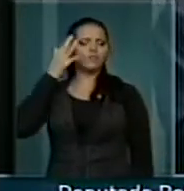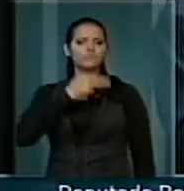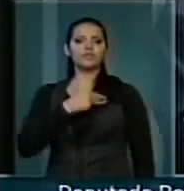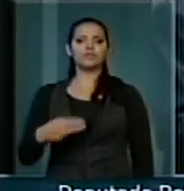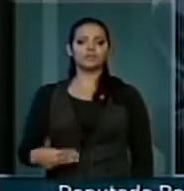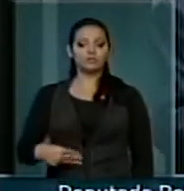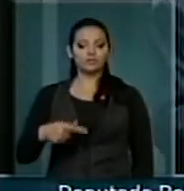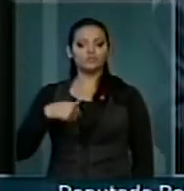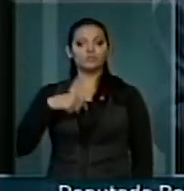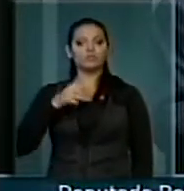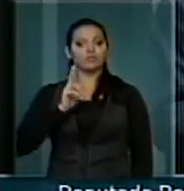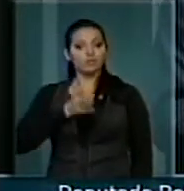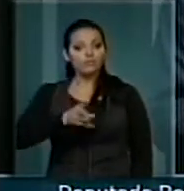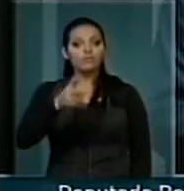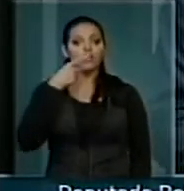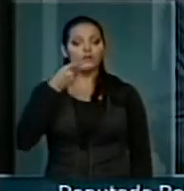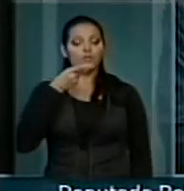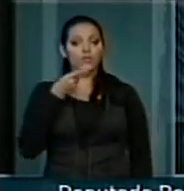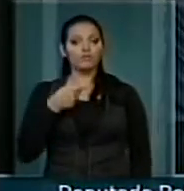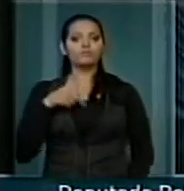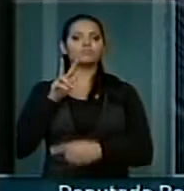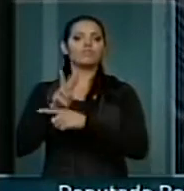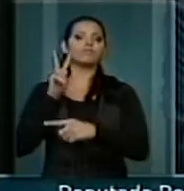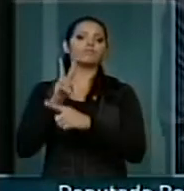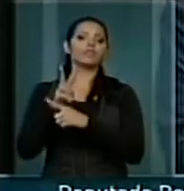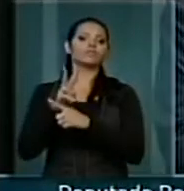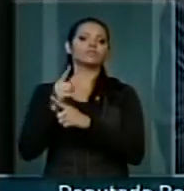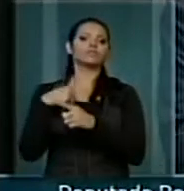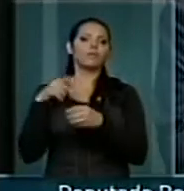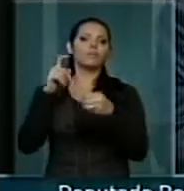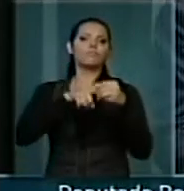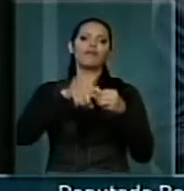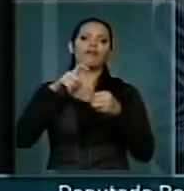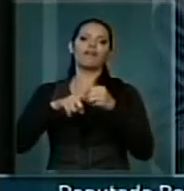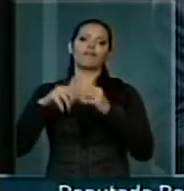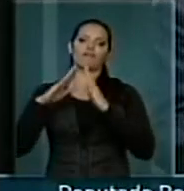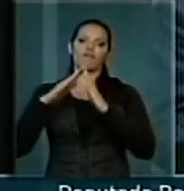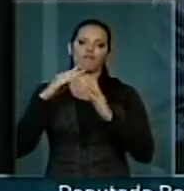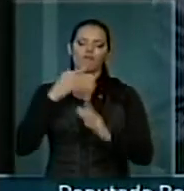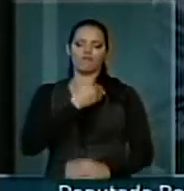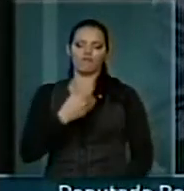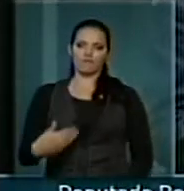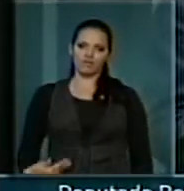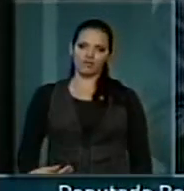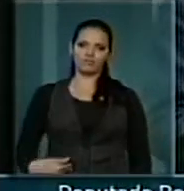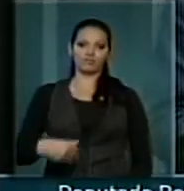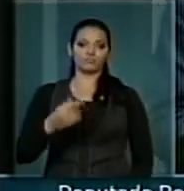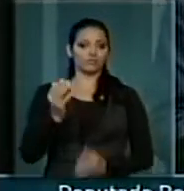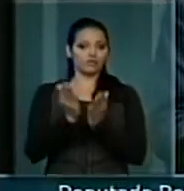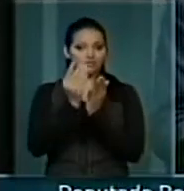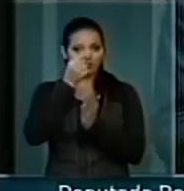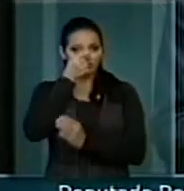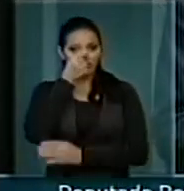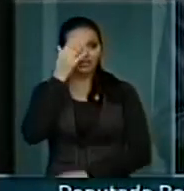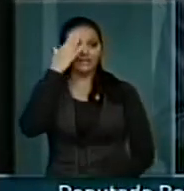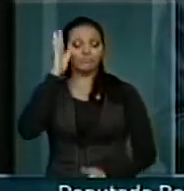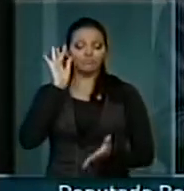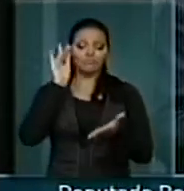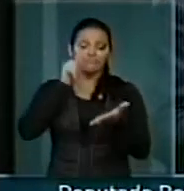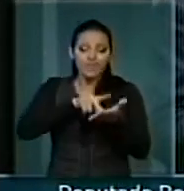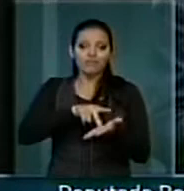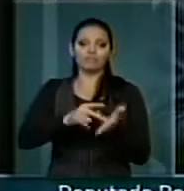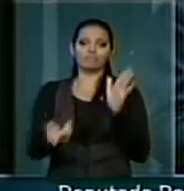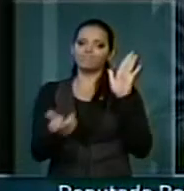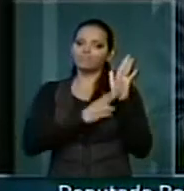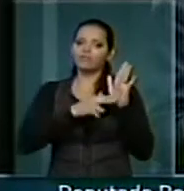ministro ainda ressaltou que defende uma parceria do governo com as igrejas evangélicas e reconhece que elas